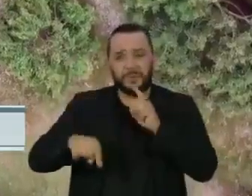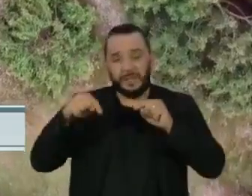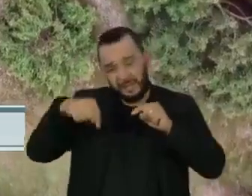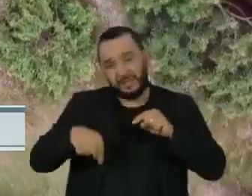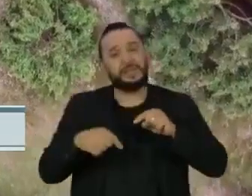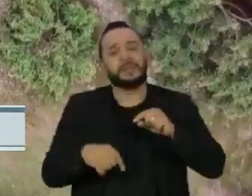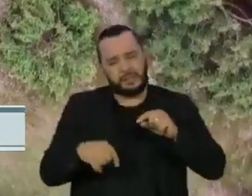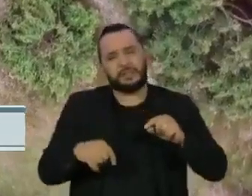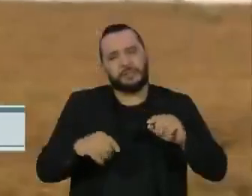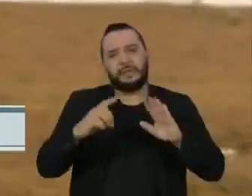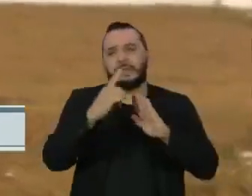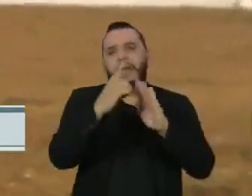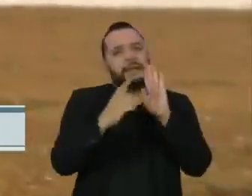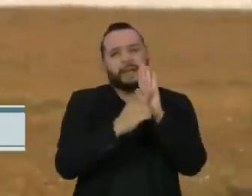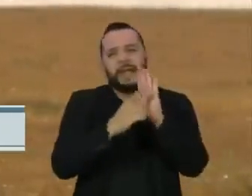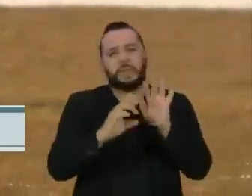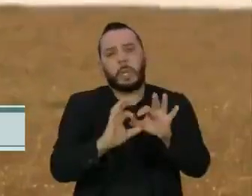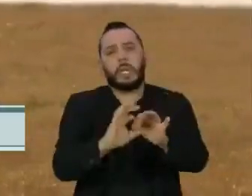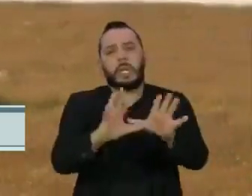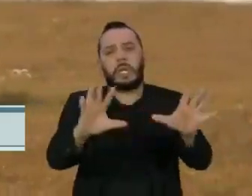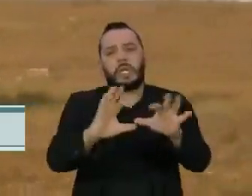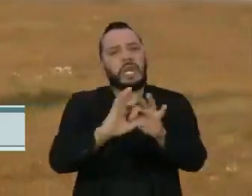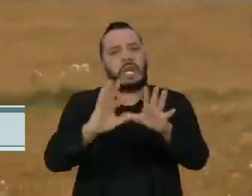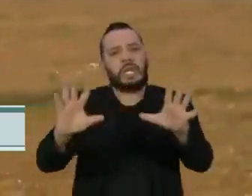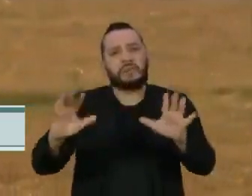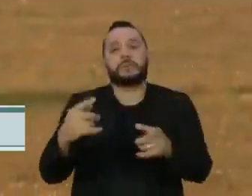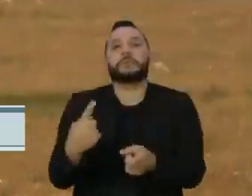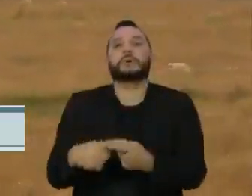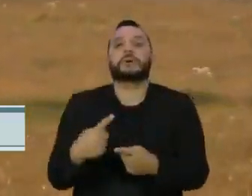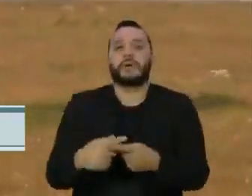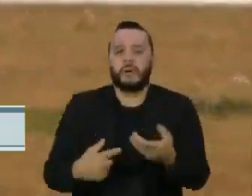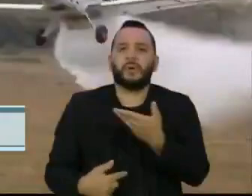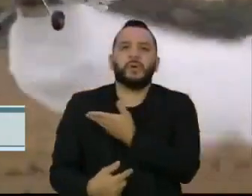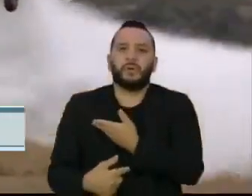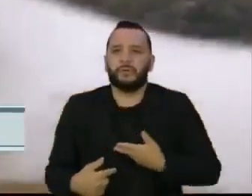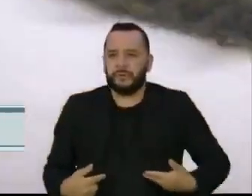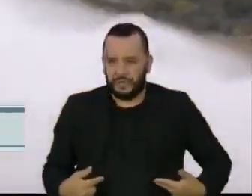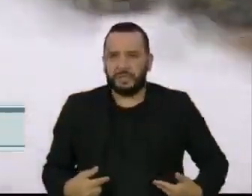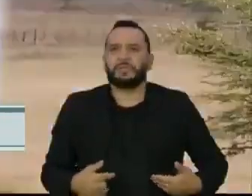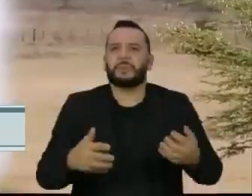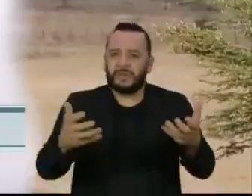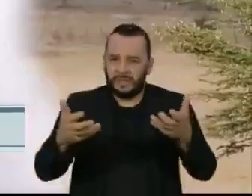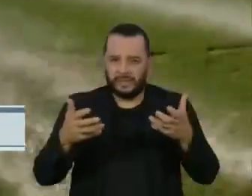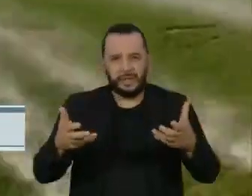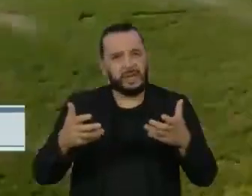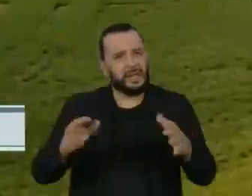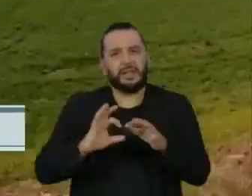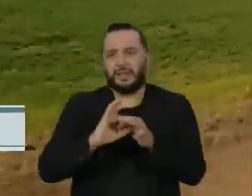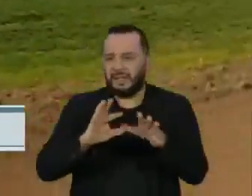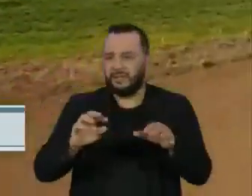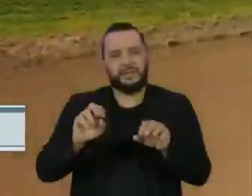uma mensagem de que o governo vai continuar lançando sobre a população mais veneno.